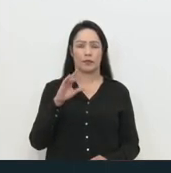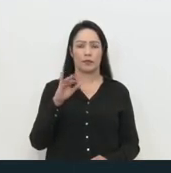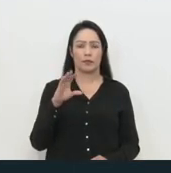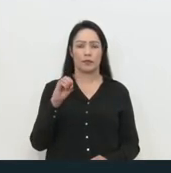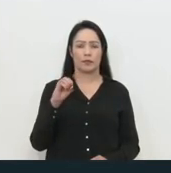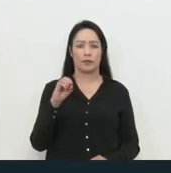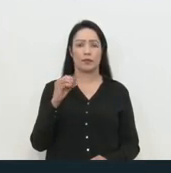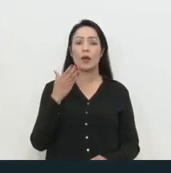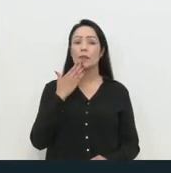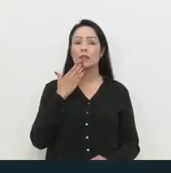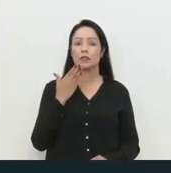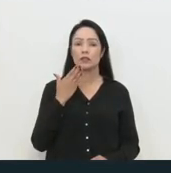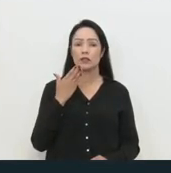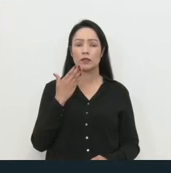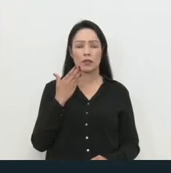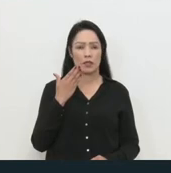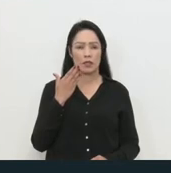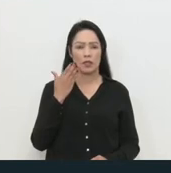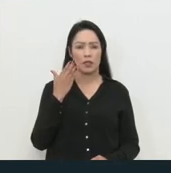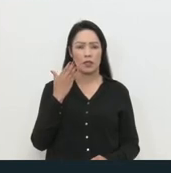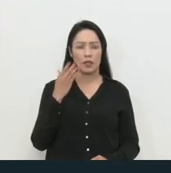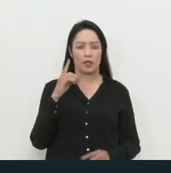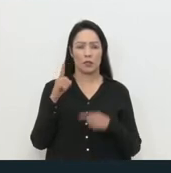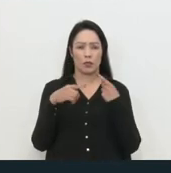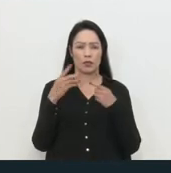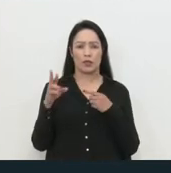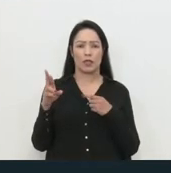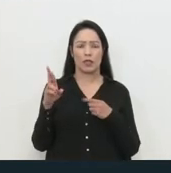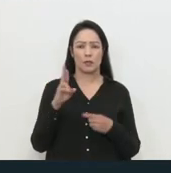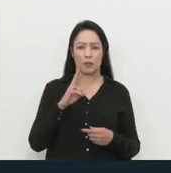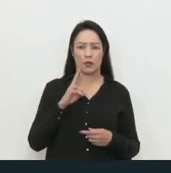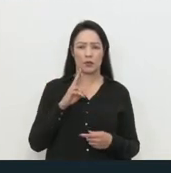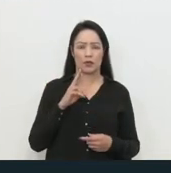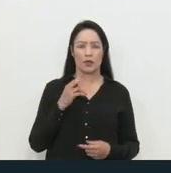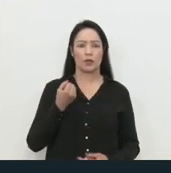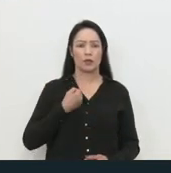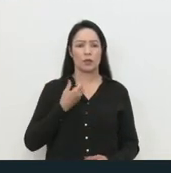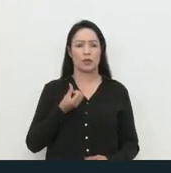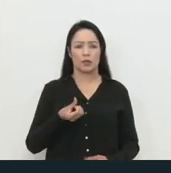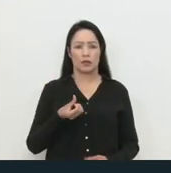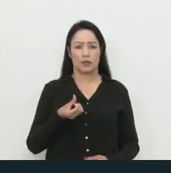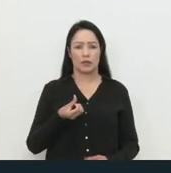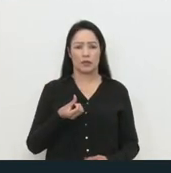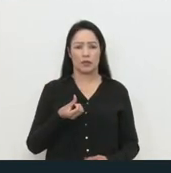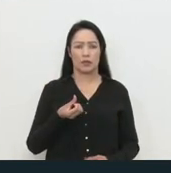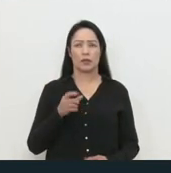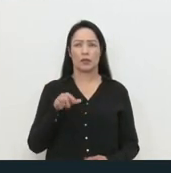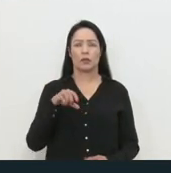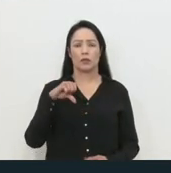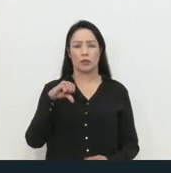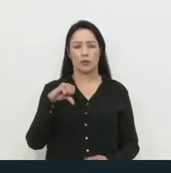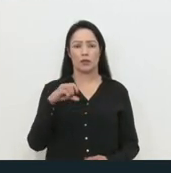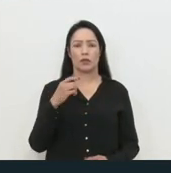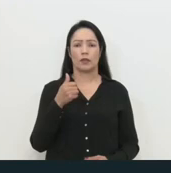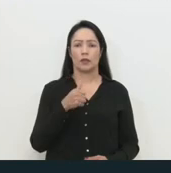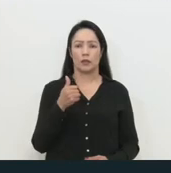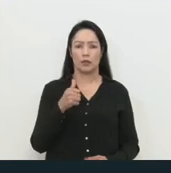que quando chegar a resposta do item sexto nono 11º